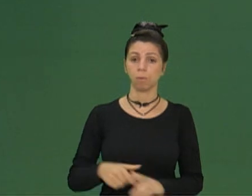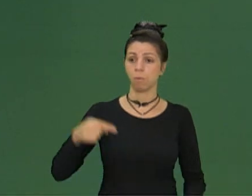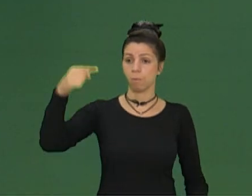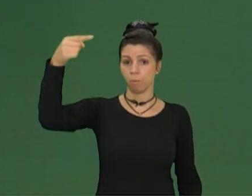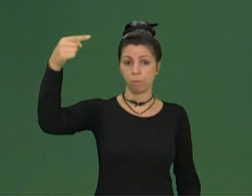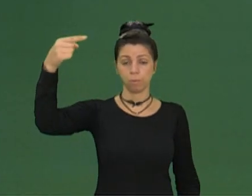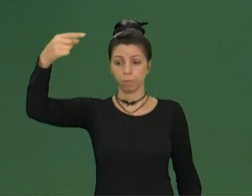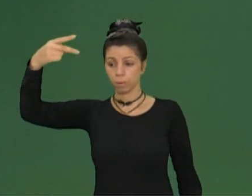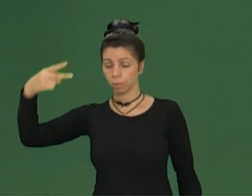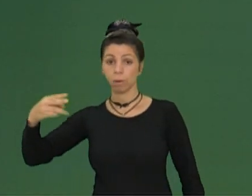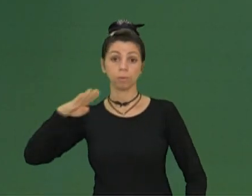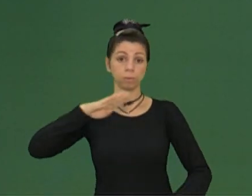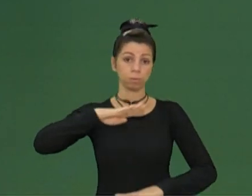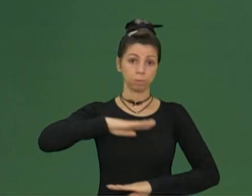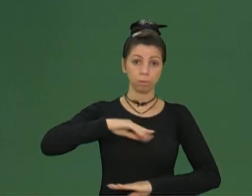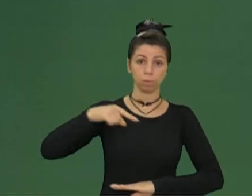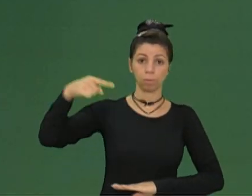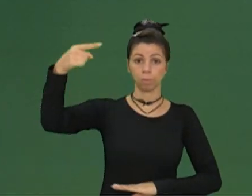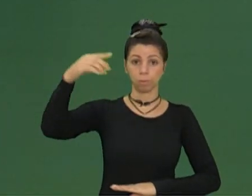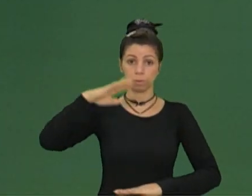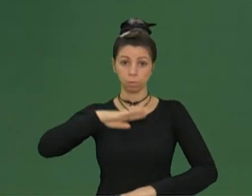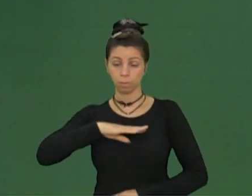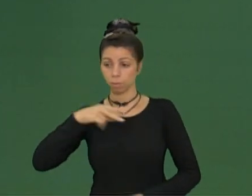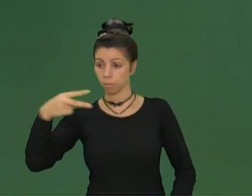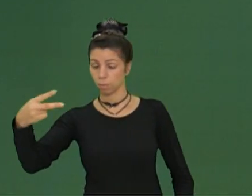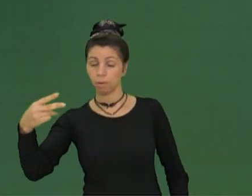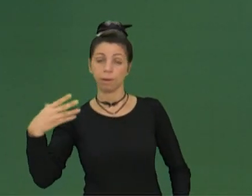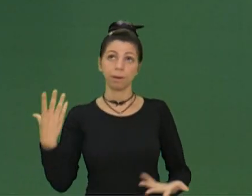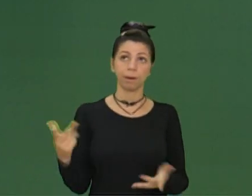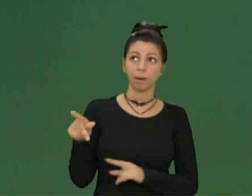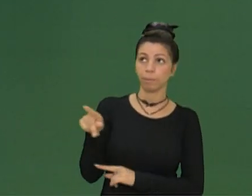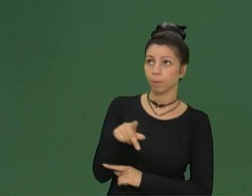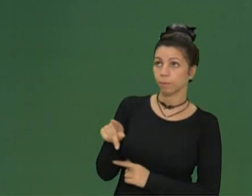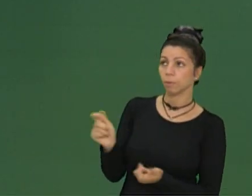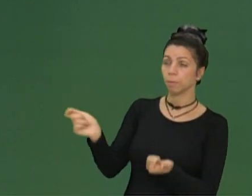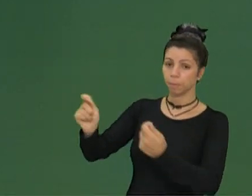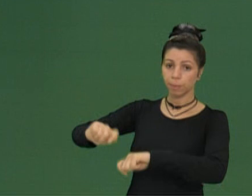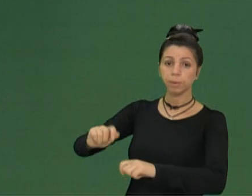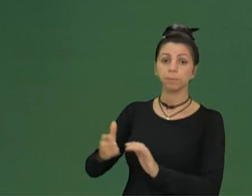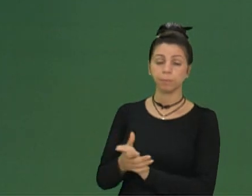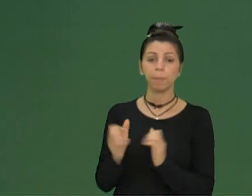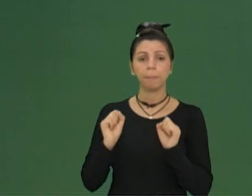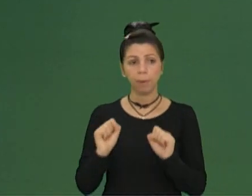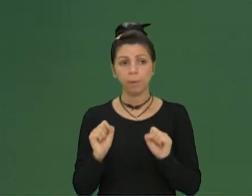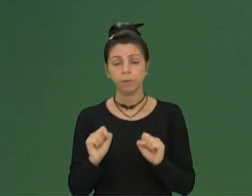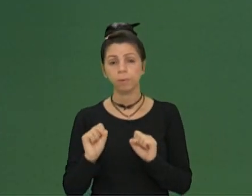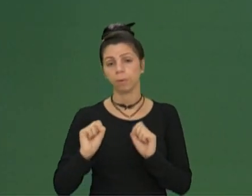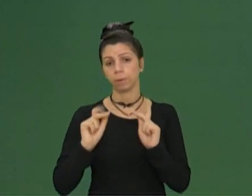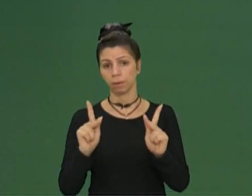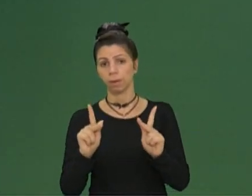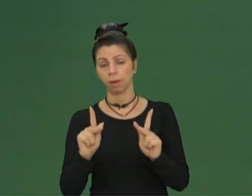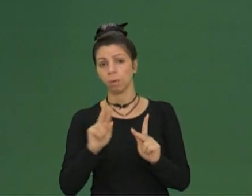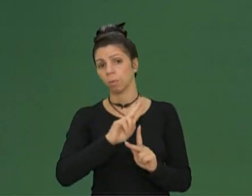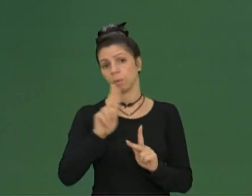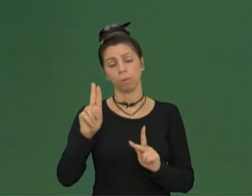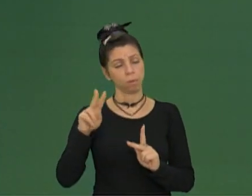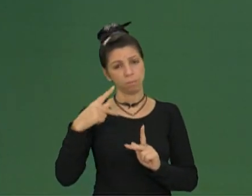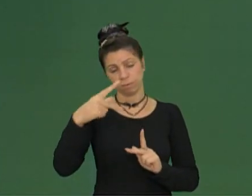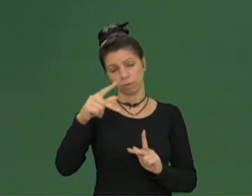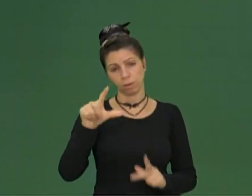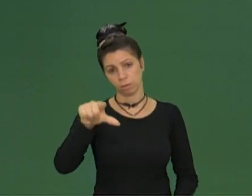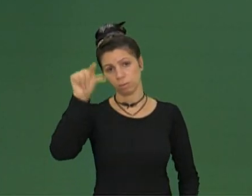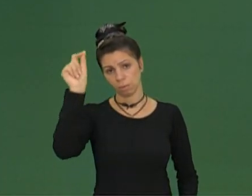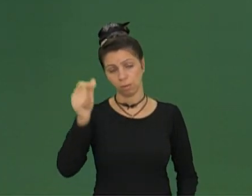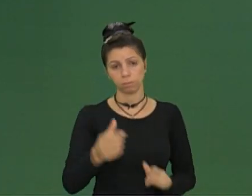2, situação 1 e situação 2, né? Ai, professora, eu gosto de chamar de possibilidade. Ok, chame como você achar melhor e melhor